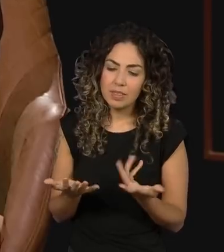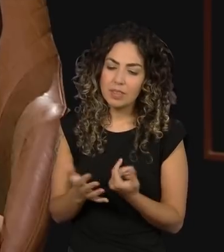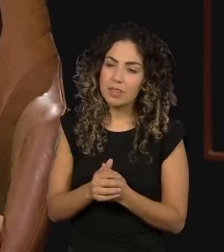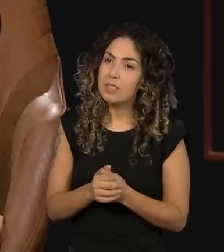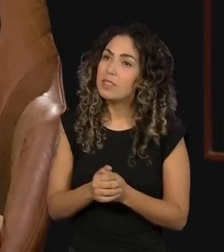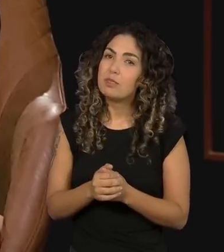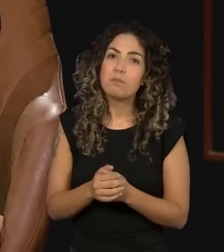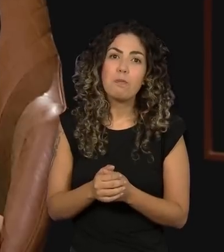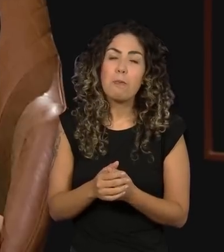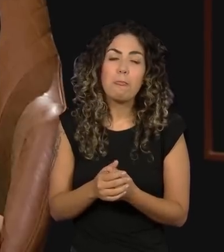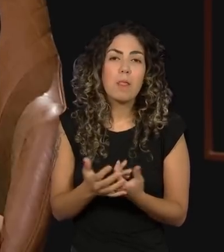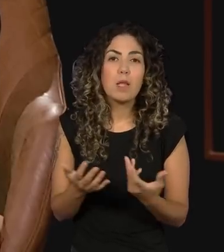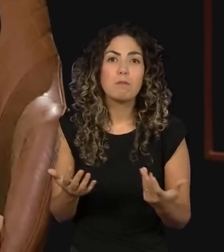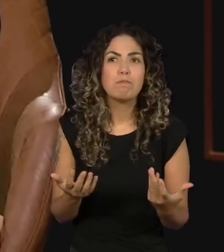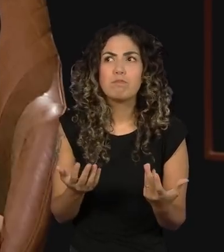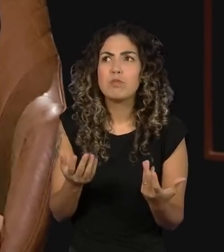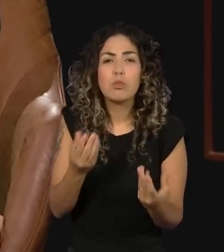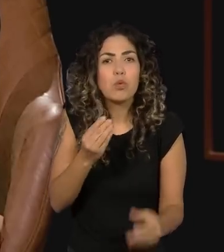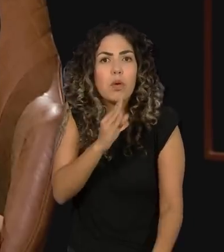caladas.